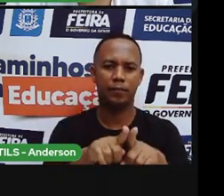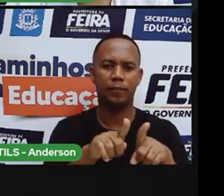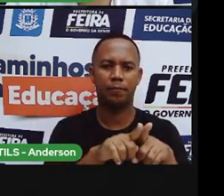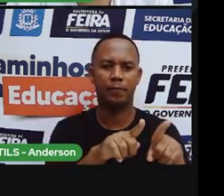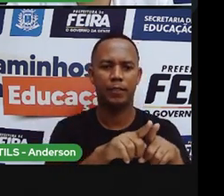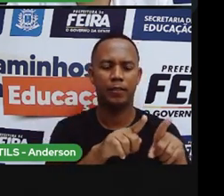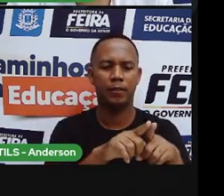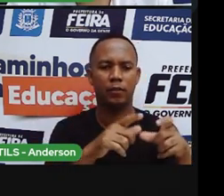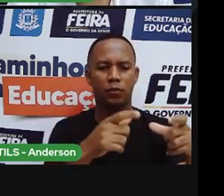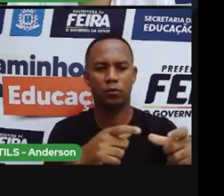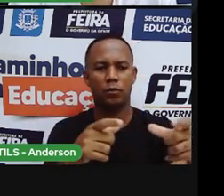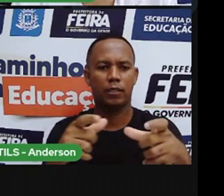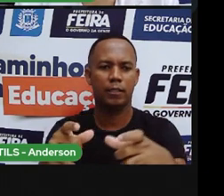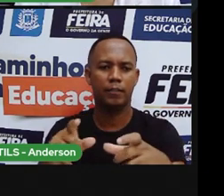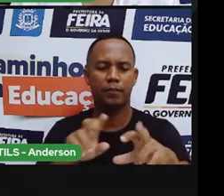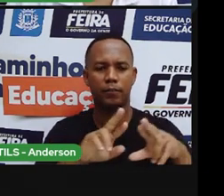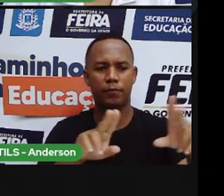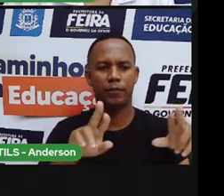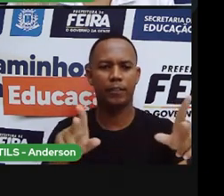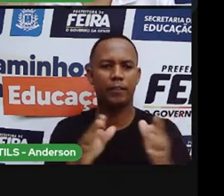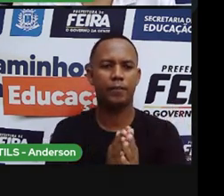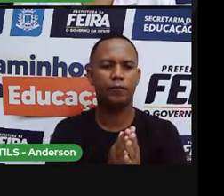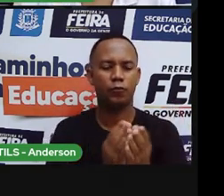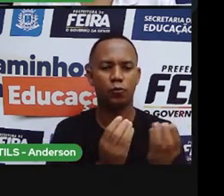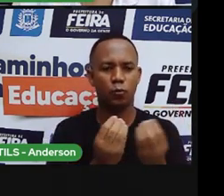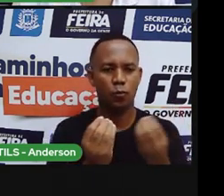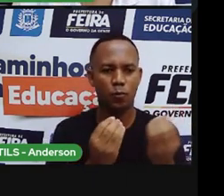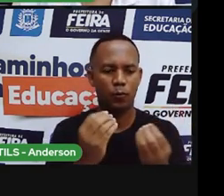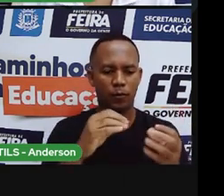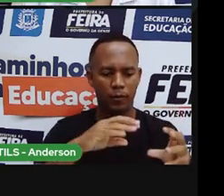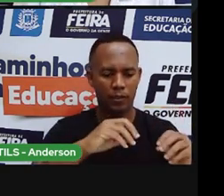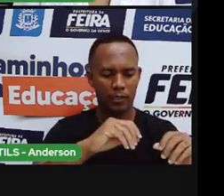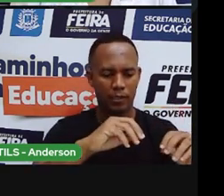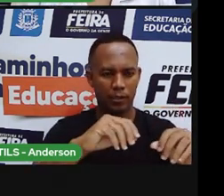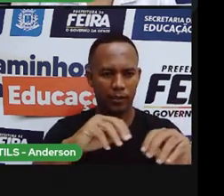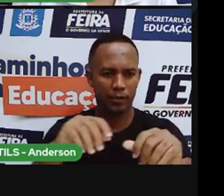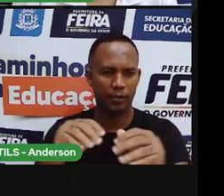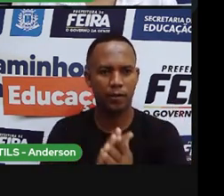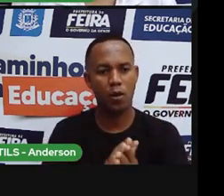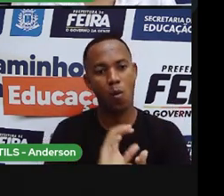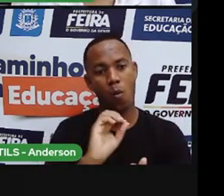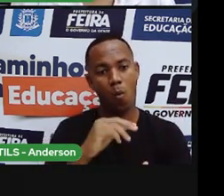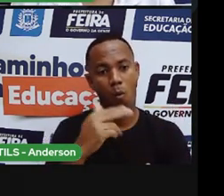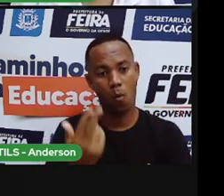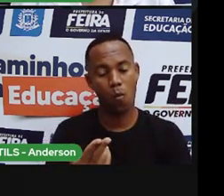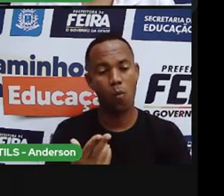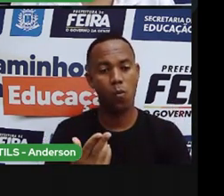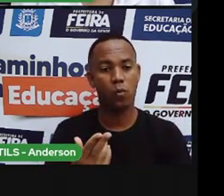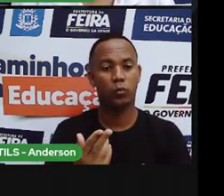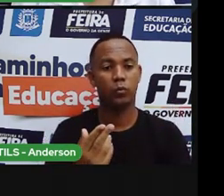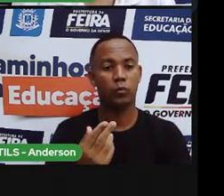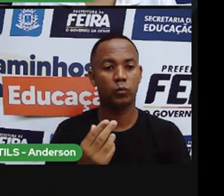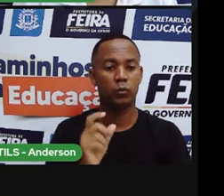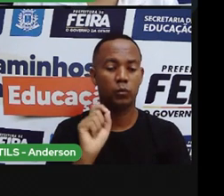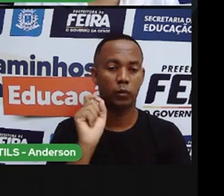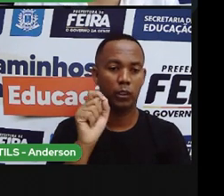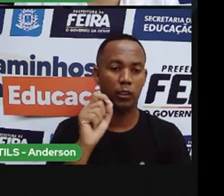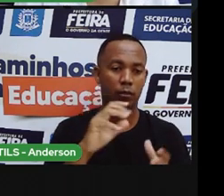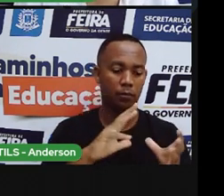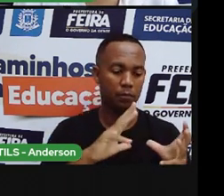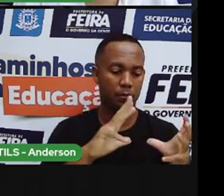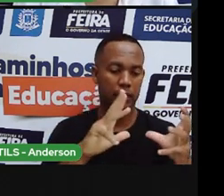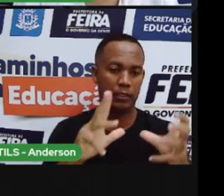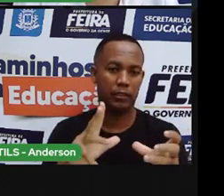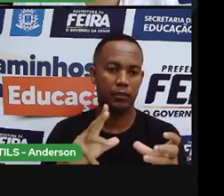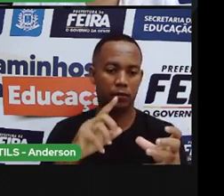continentes ocupam o restante. Continente é a parte de terra, tá, gente? Ou seja, quase 2/3 do planeta são